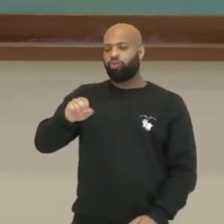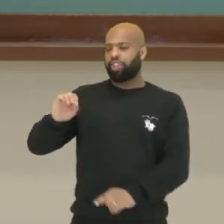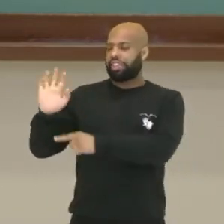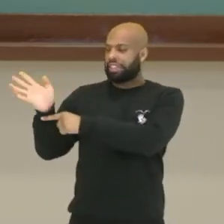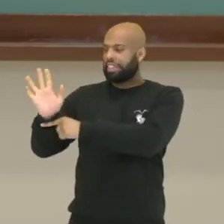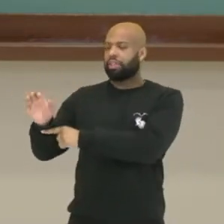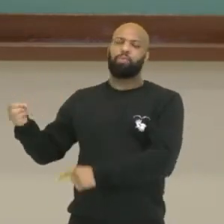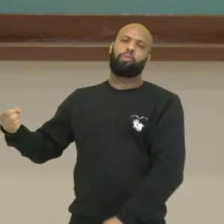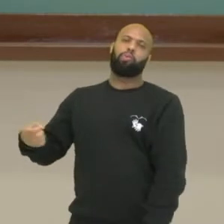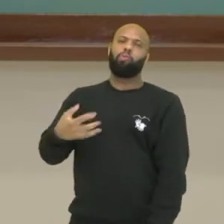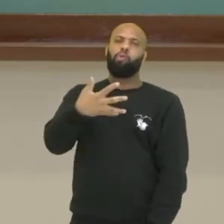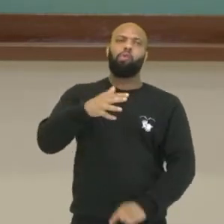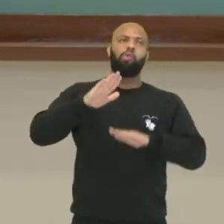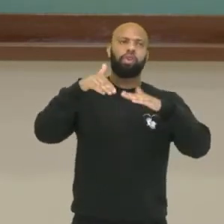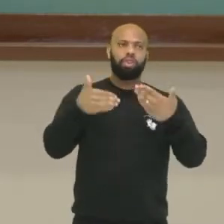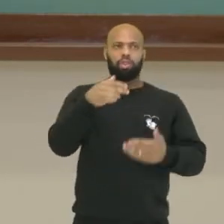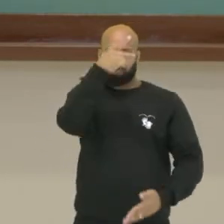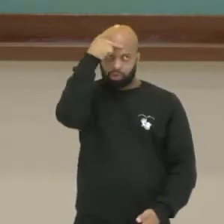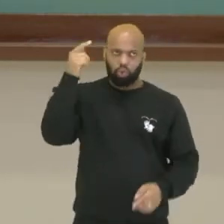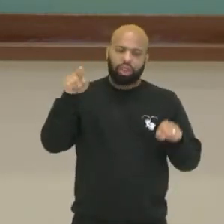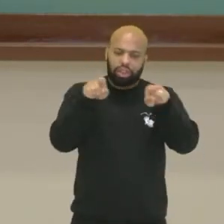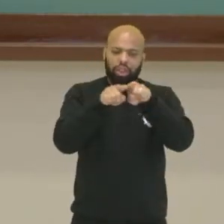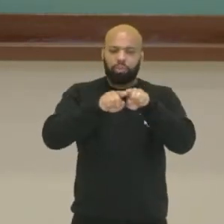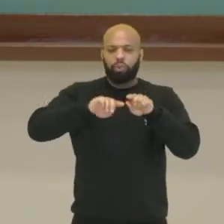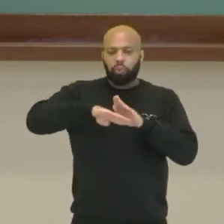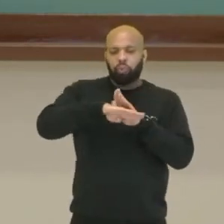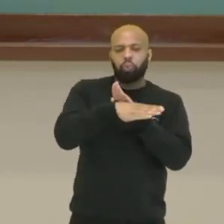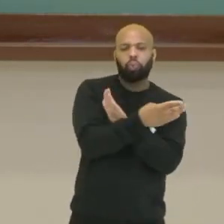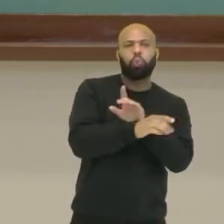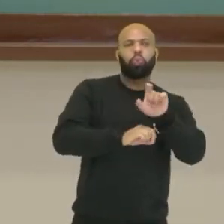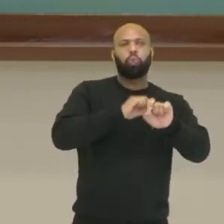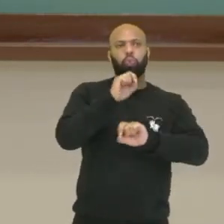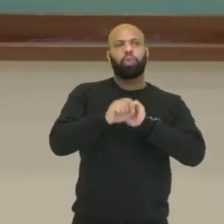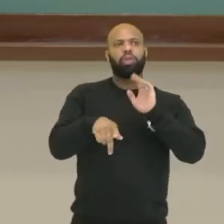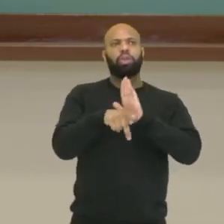Então, as pessoas estavam também se acostumando com essa ideia de